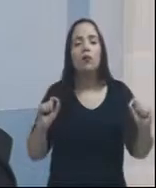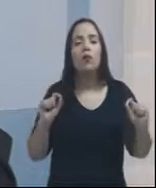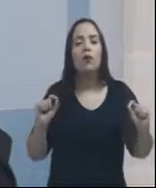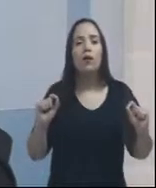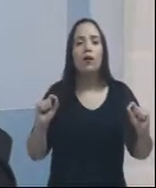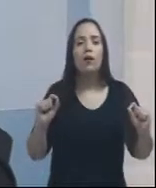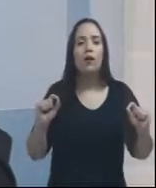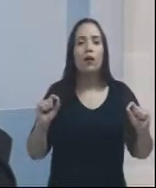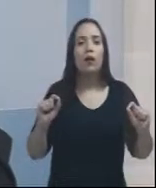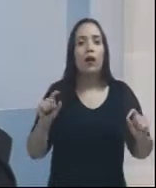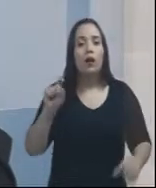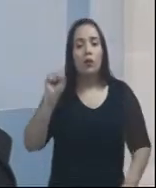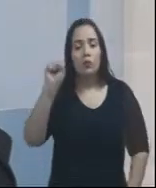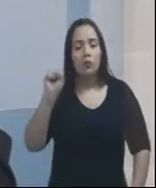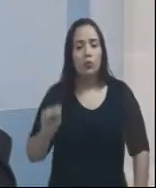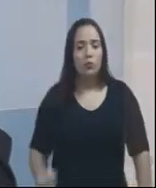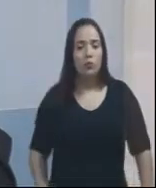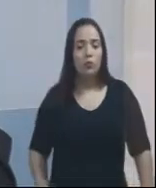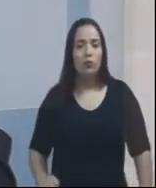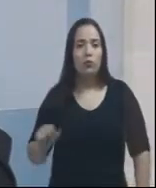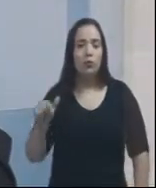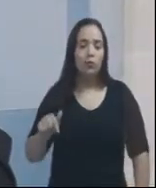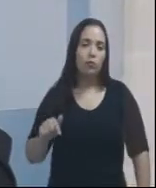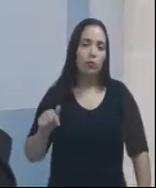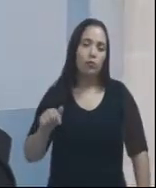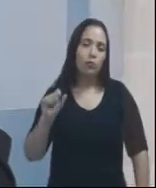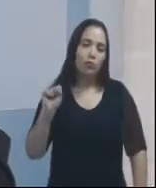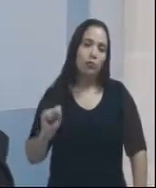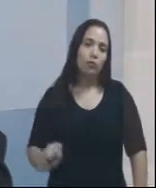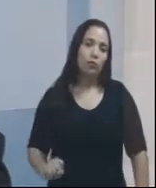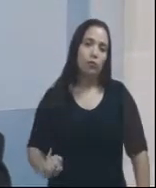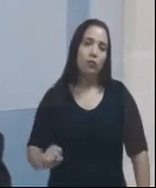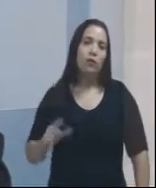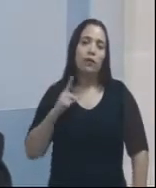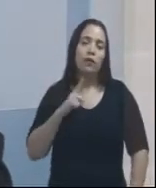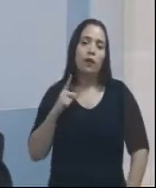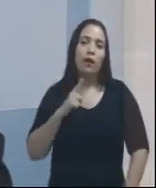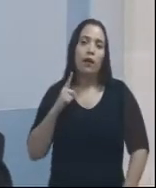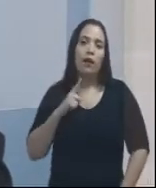lá no sul, porque lá, Carlos Frederico, vem tudo para cá. É verdade.